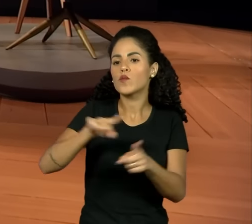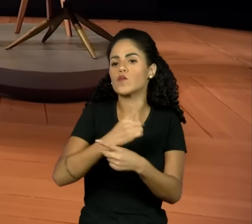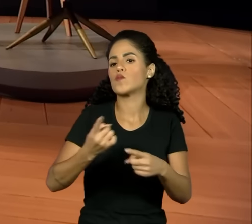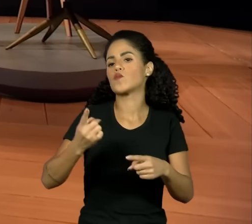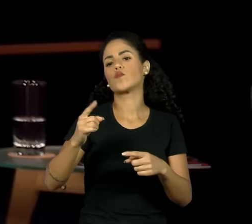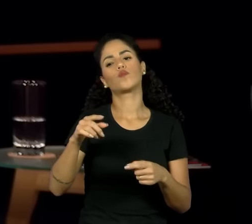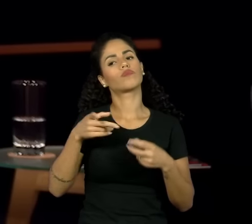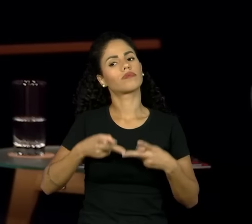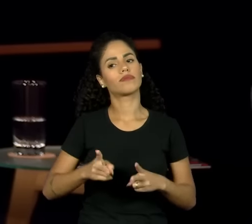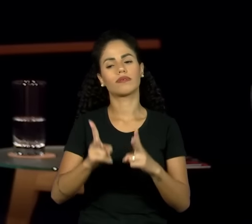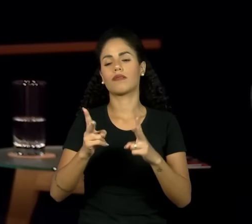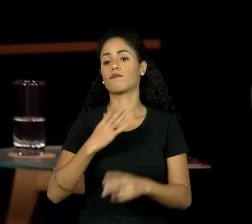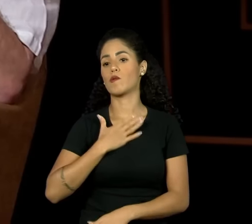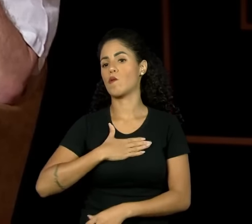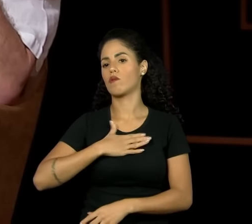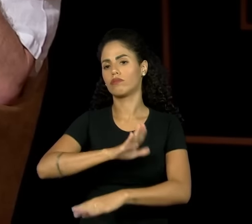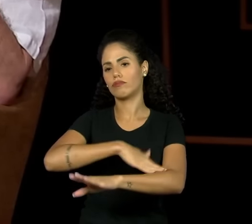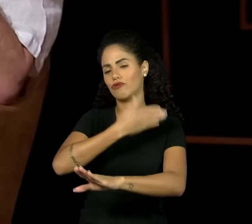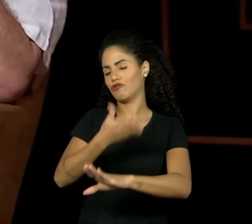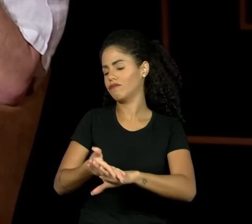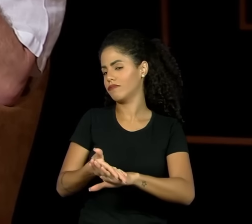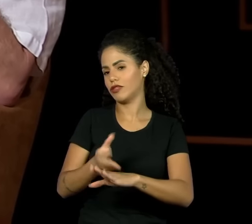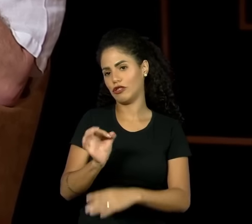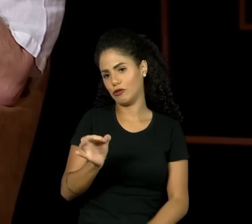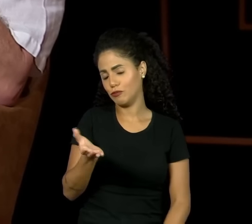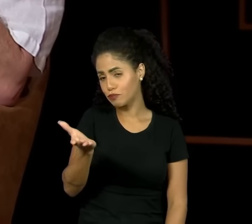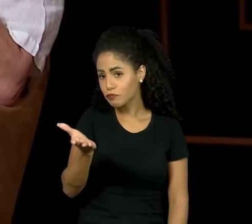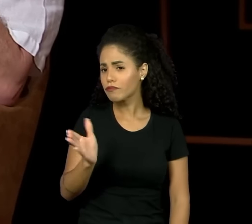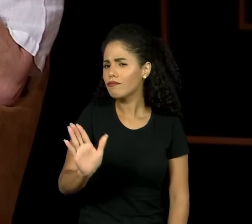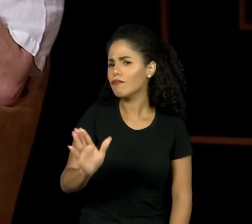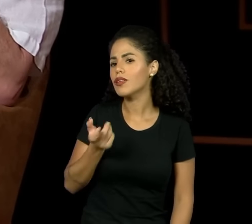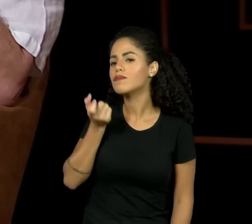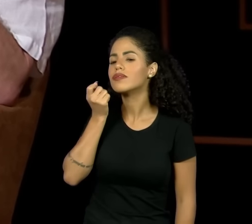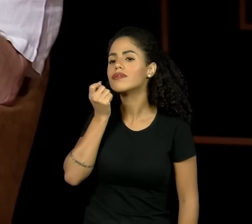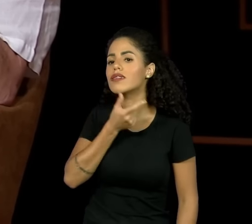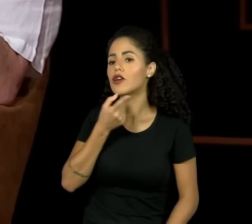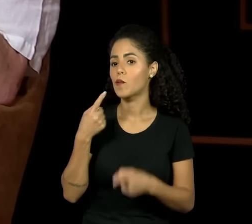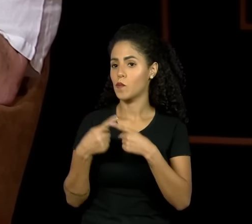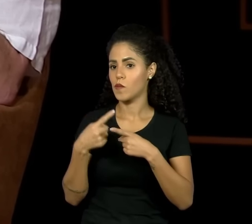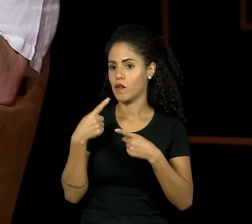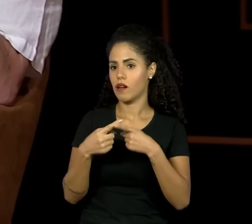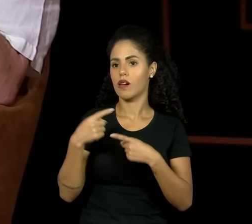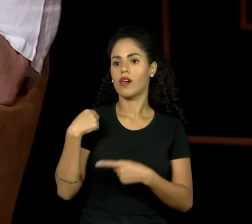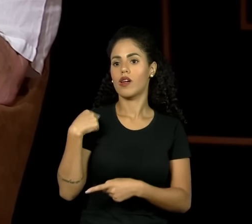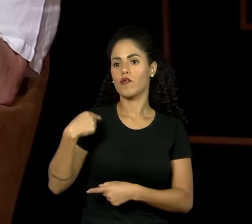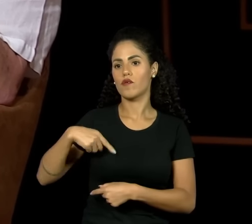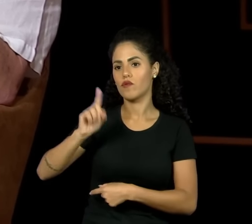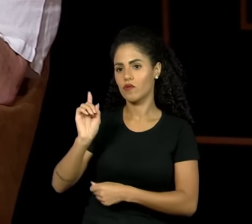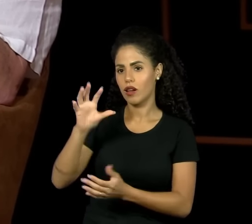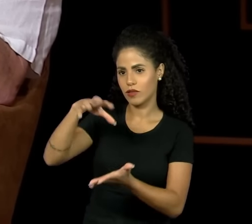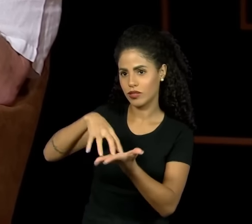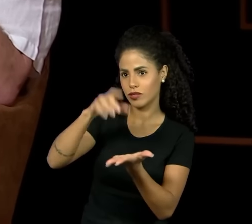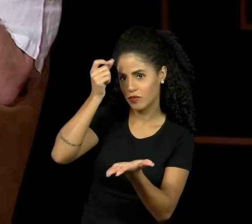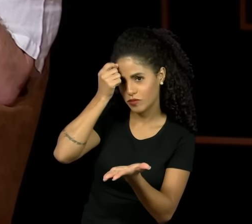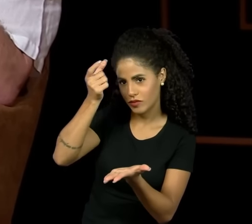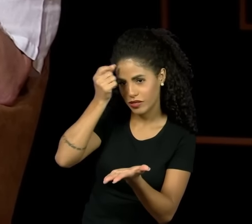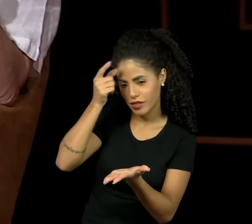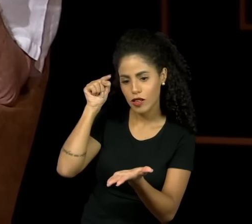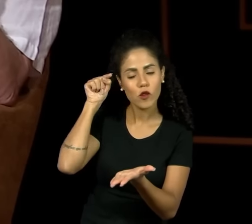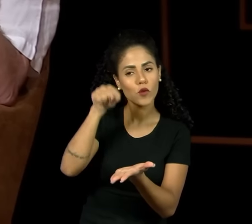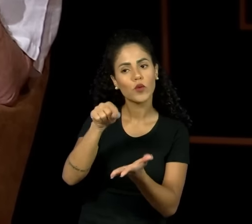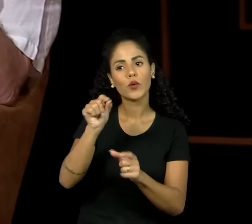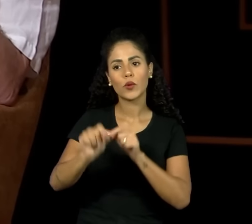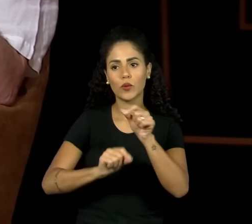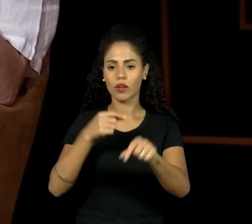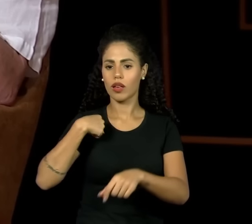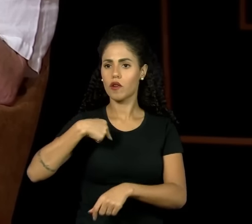uhum durmo com música mas aí nessa época eu eu eu fui fazer ali no centro cultural Vergueiro Uhum eu fui fazer